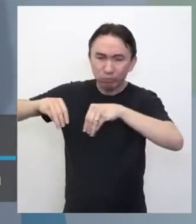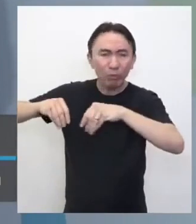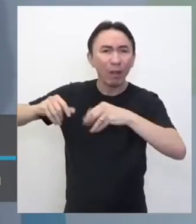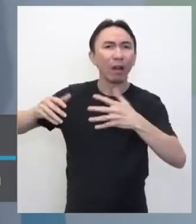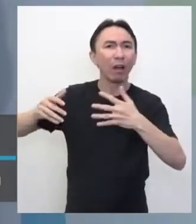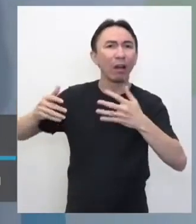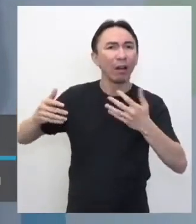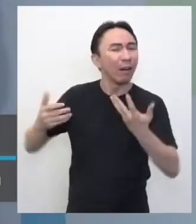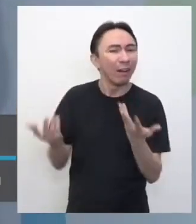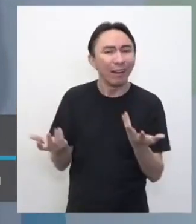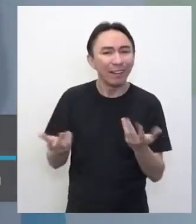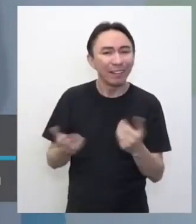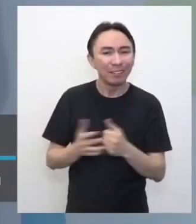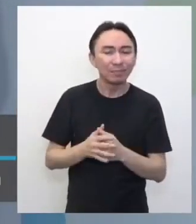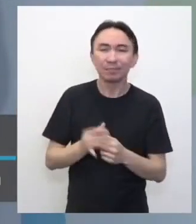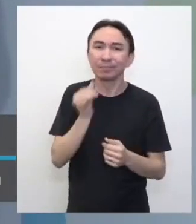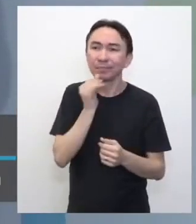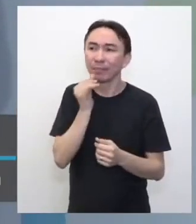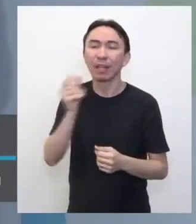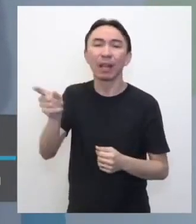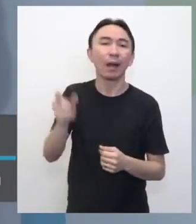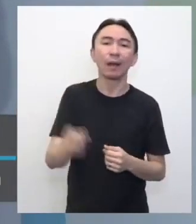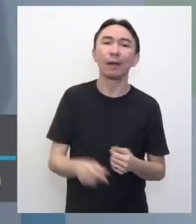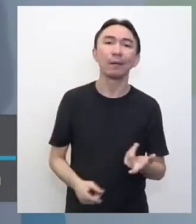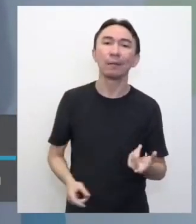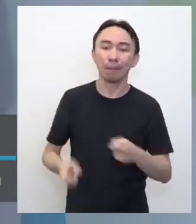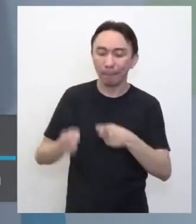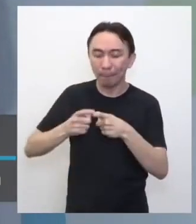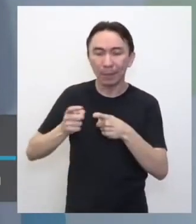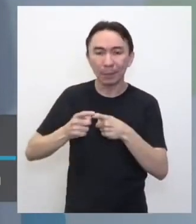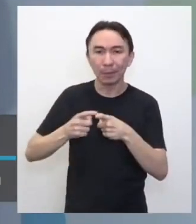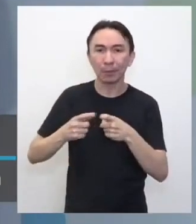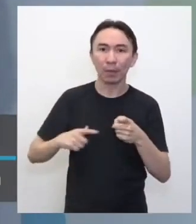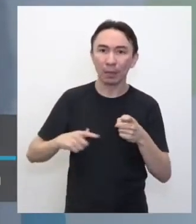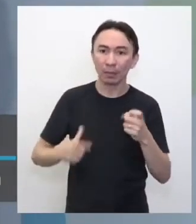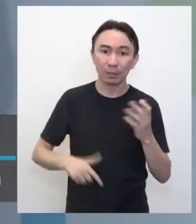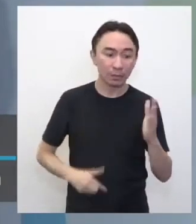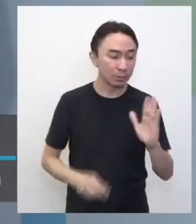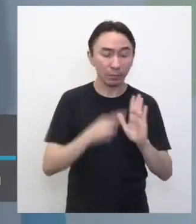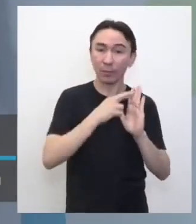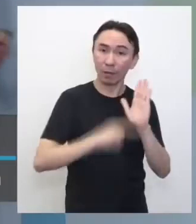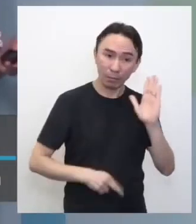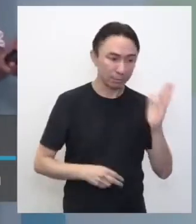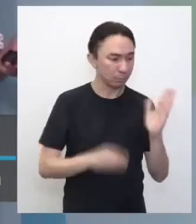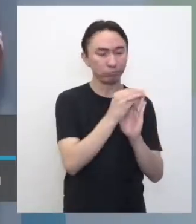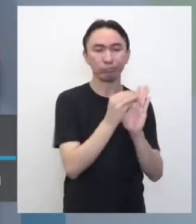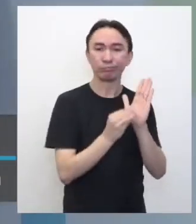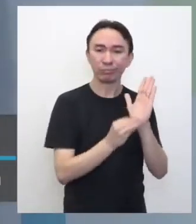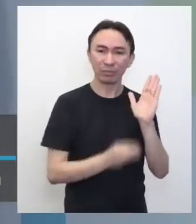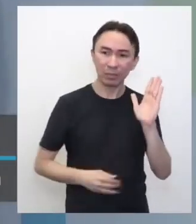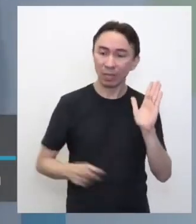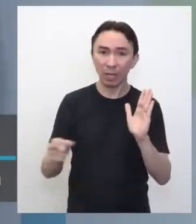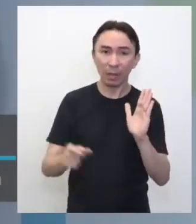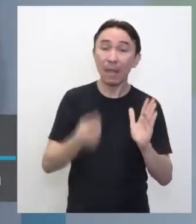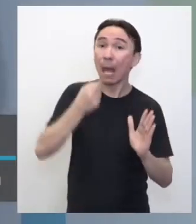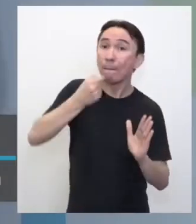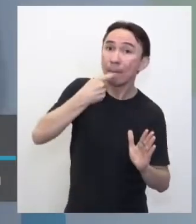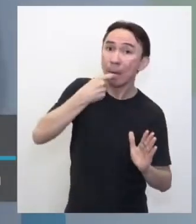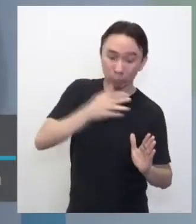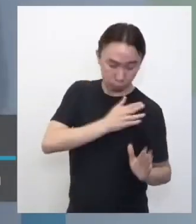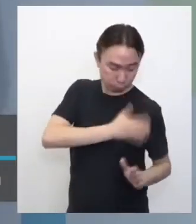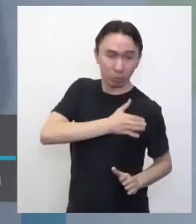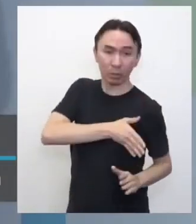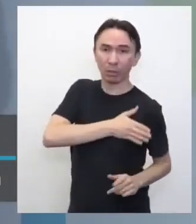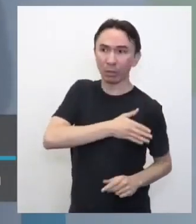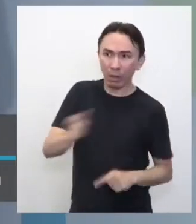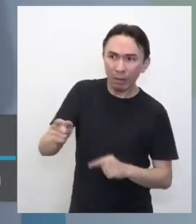ele fala o médico, receita médica, remédio para o coração, olha, o que ele quis dizer com aquilo. Não, aí é o